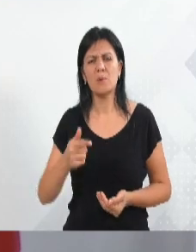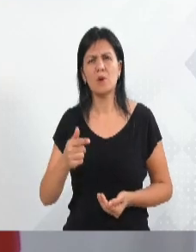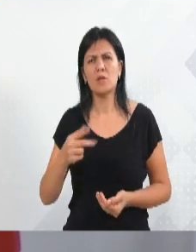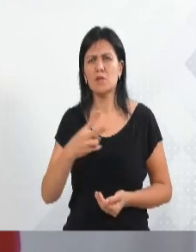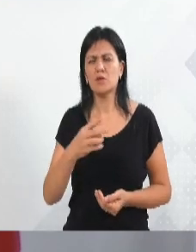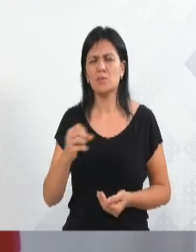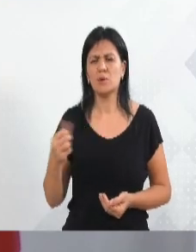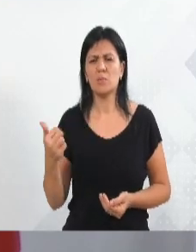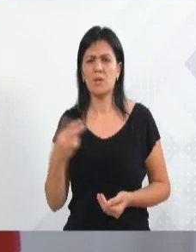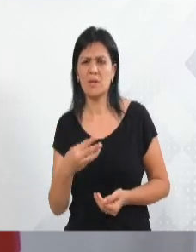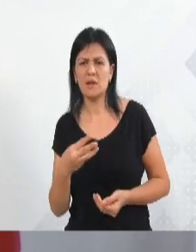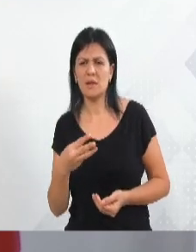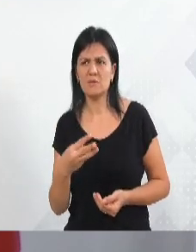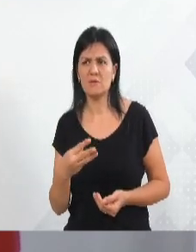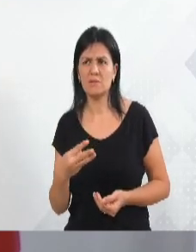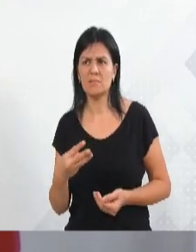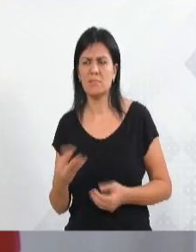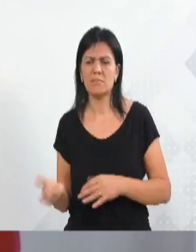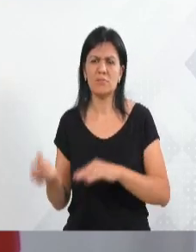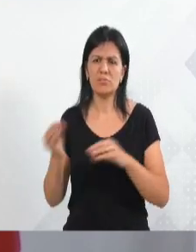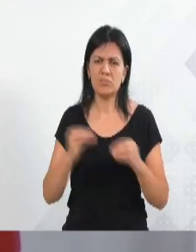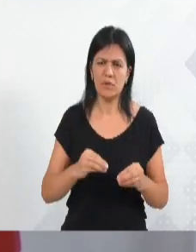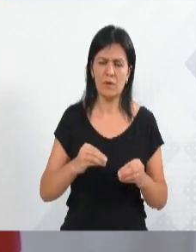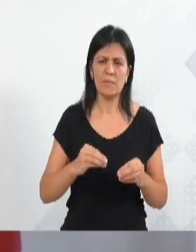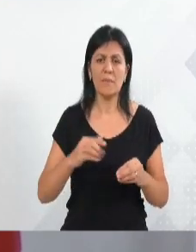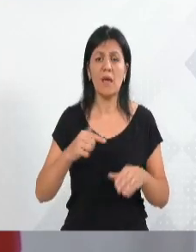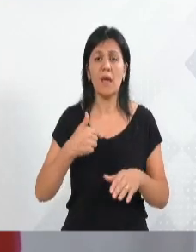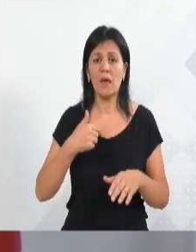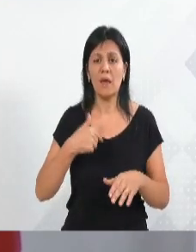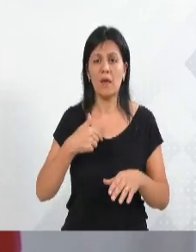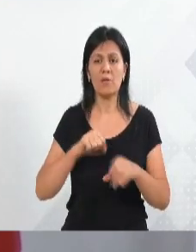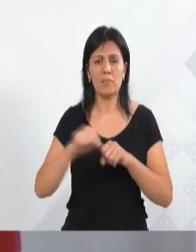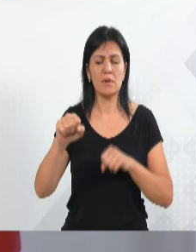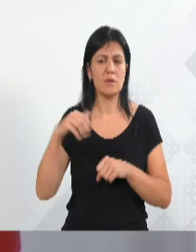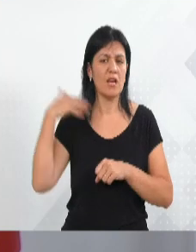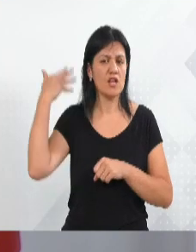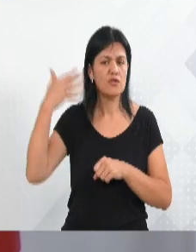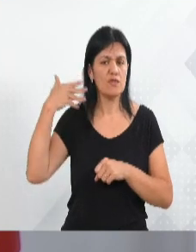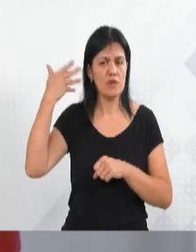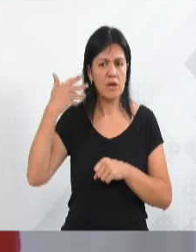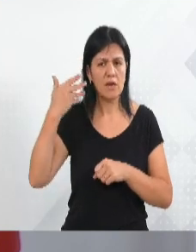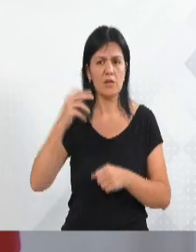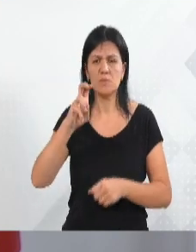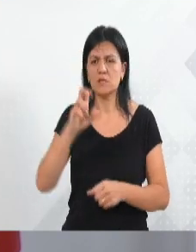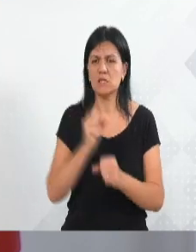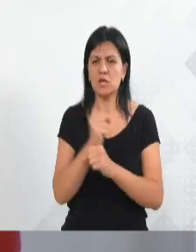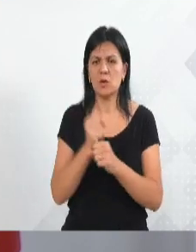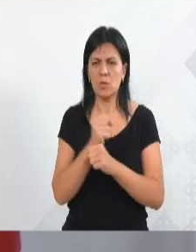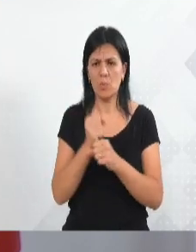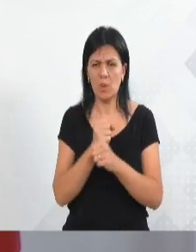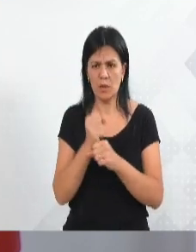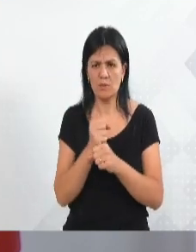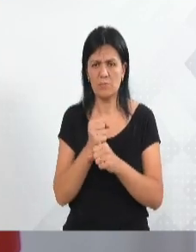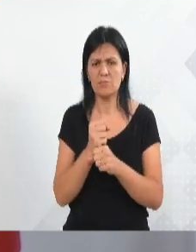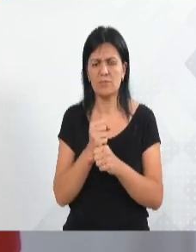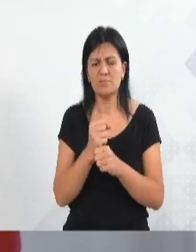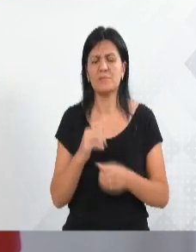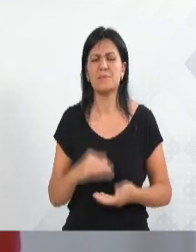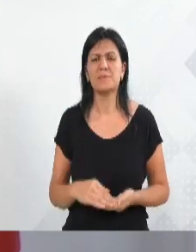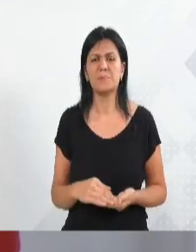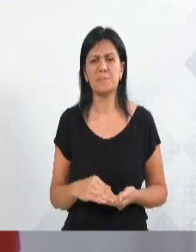2013. Fui advoguei 5 anos nessa comunidade, na comarca, como advogado de carteirinha, como diz um amigo